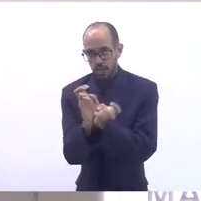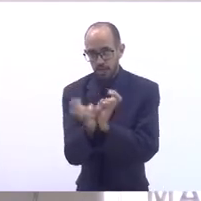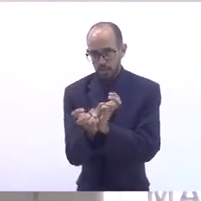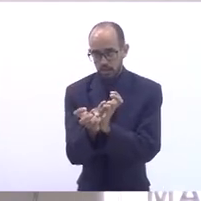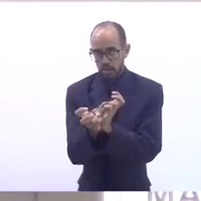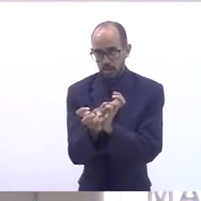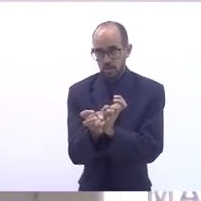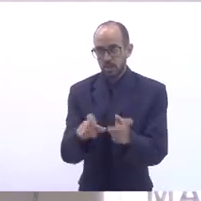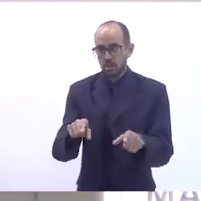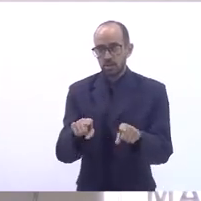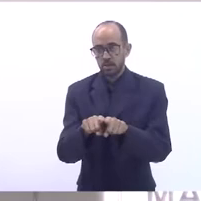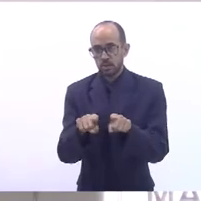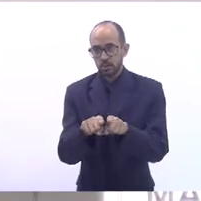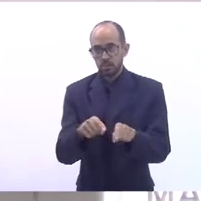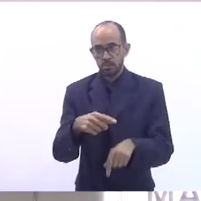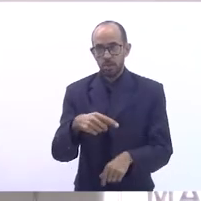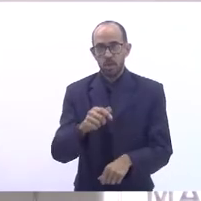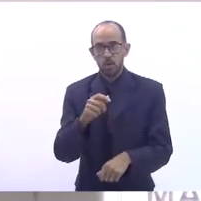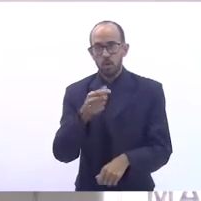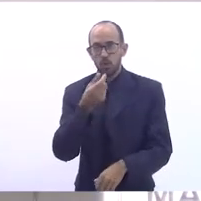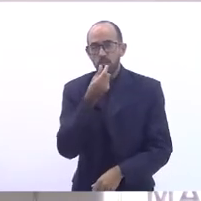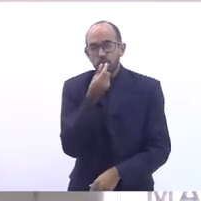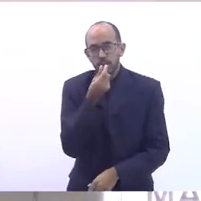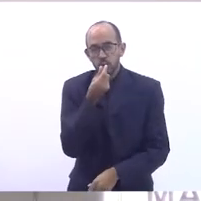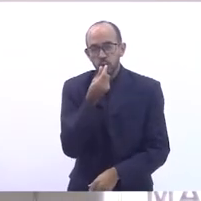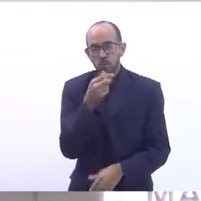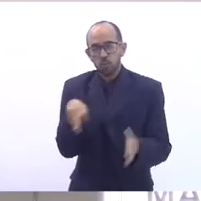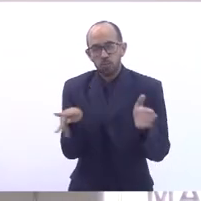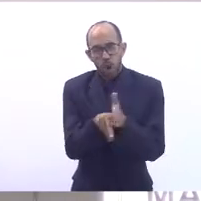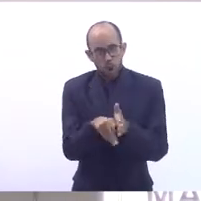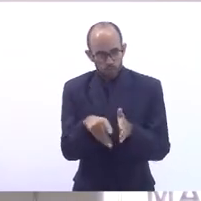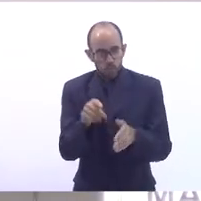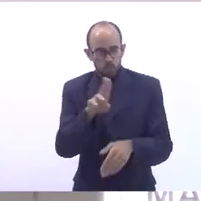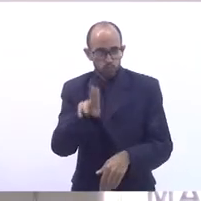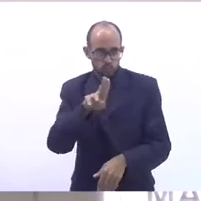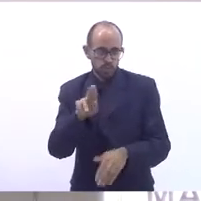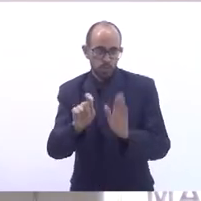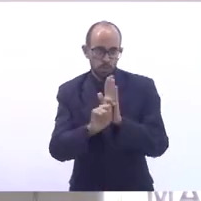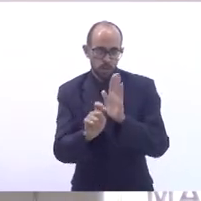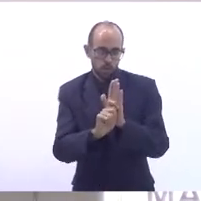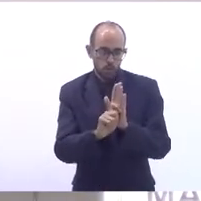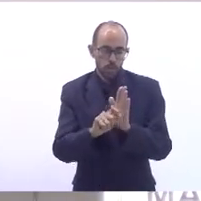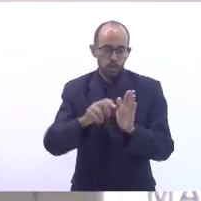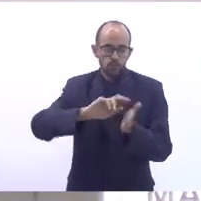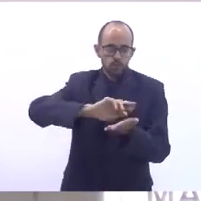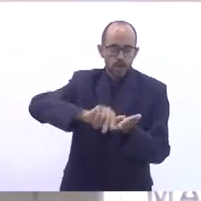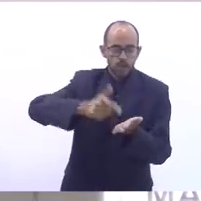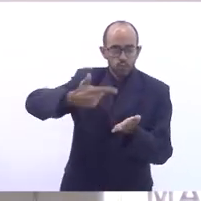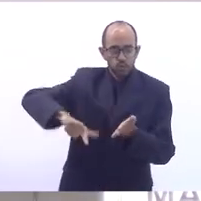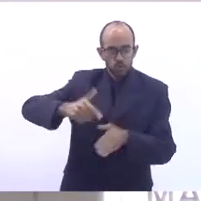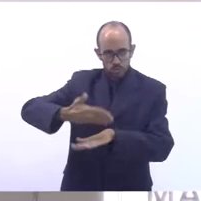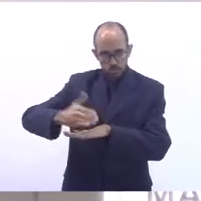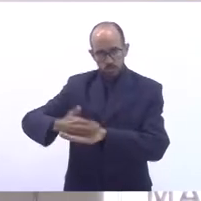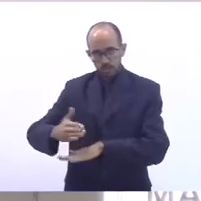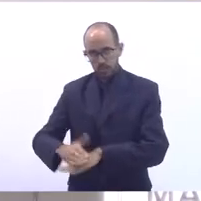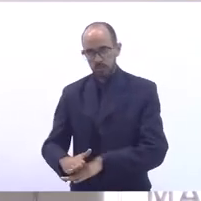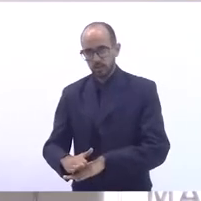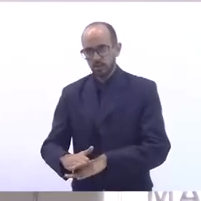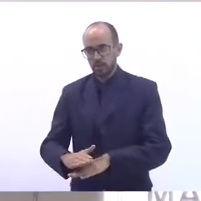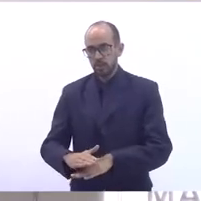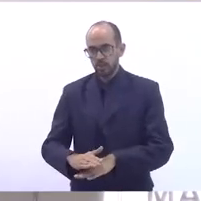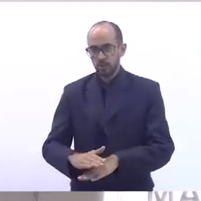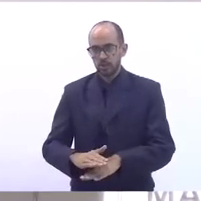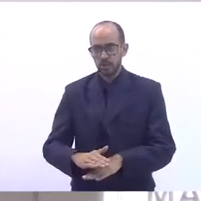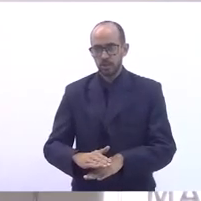de panguna que é o uso da maconha por exemplo e diversas outras práticas e substâncias